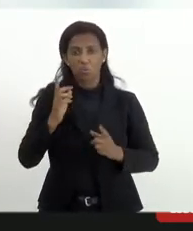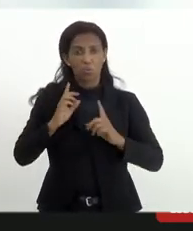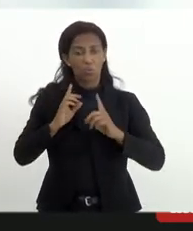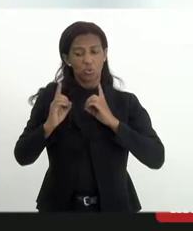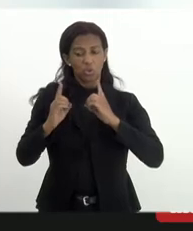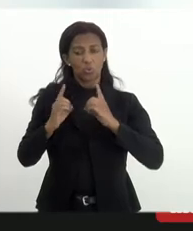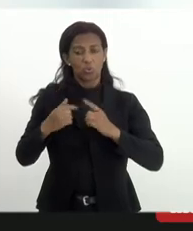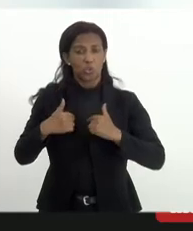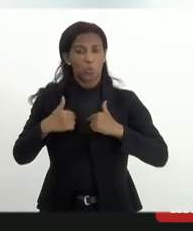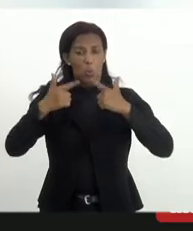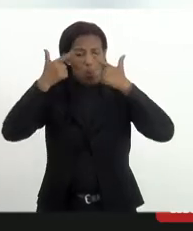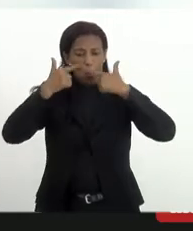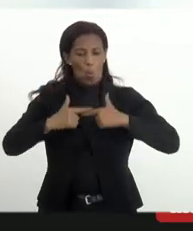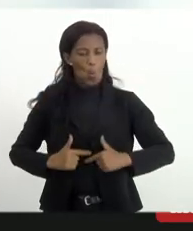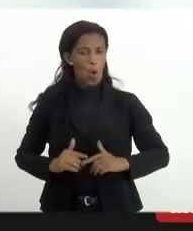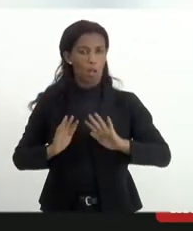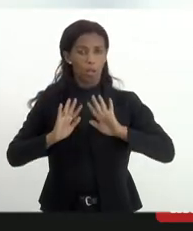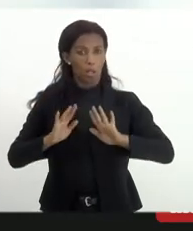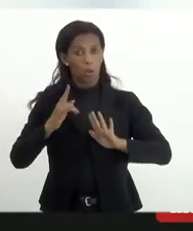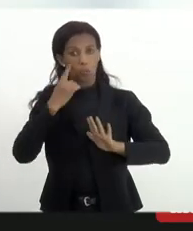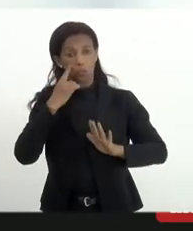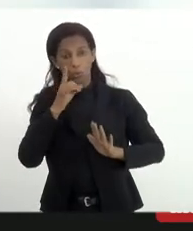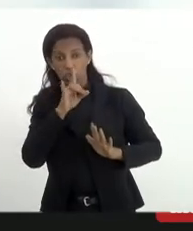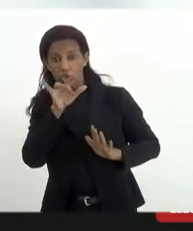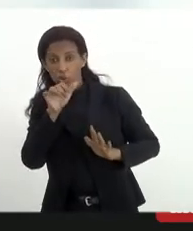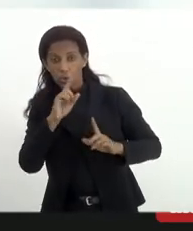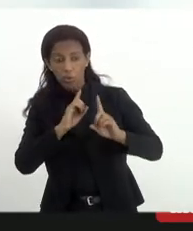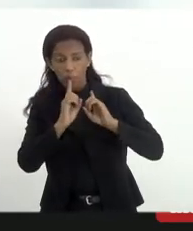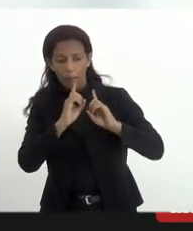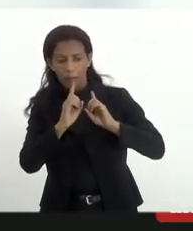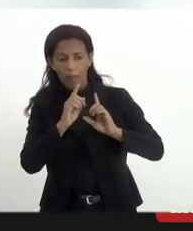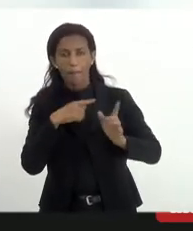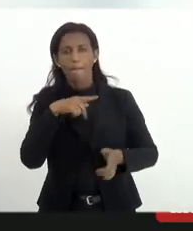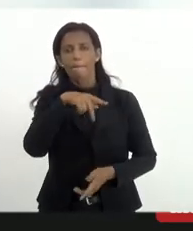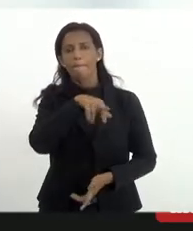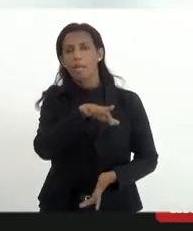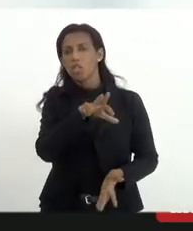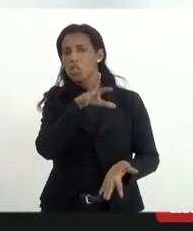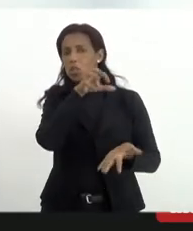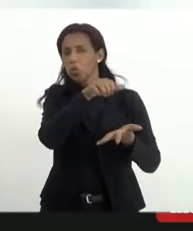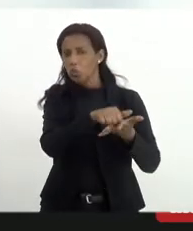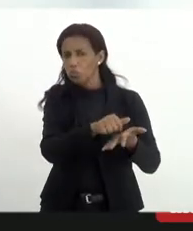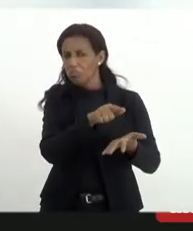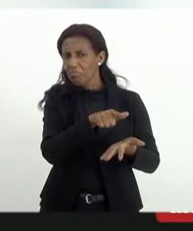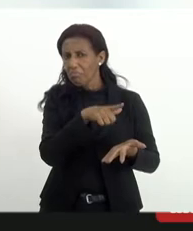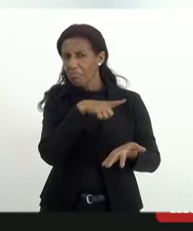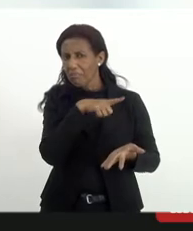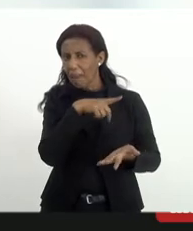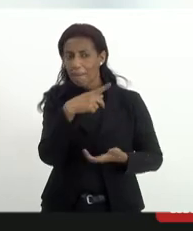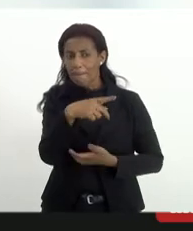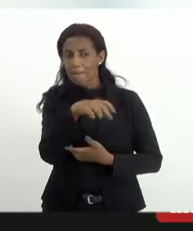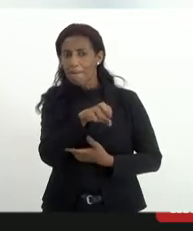inocente, eu estou discutindo se está prescrito. Então, para mim, discutir